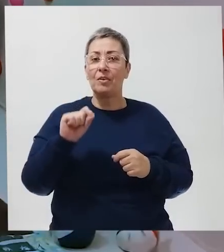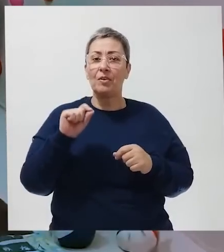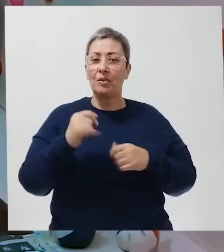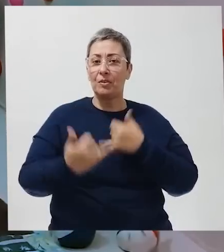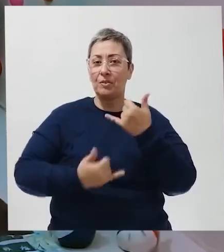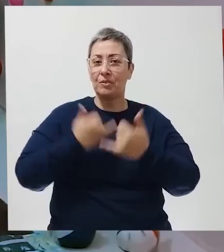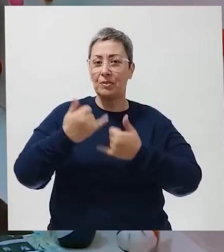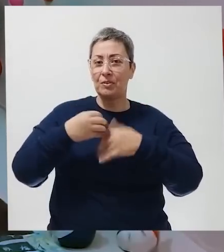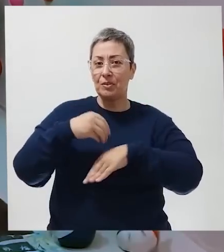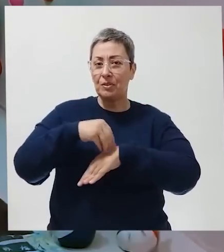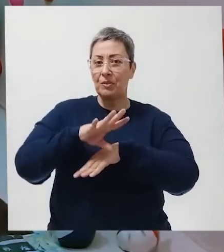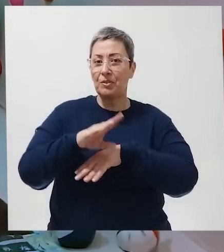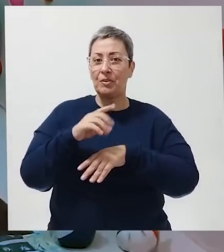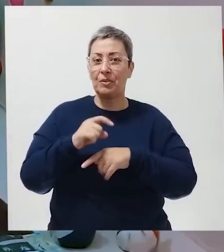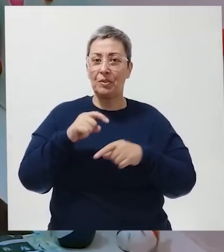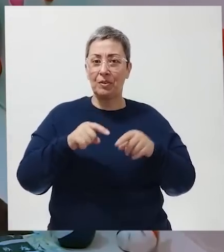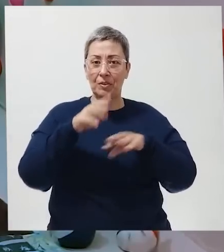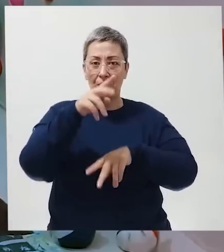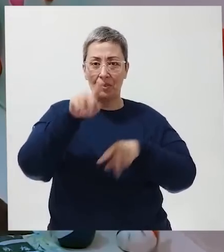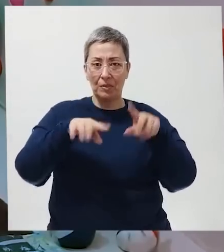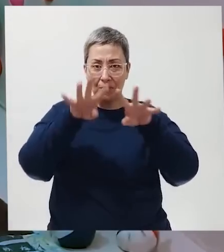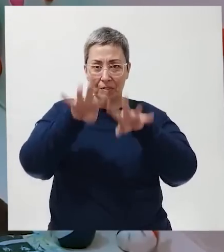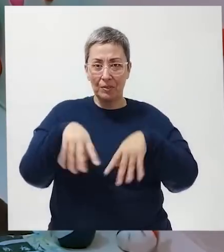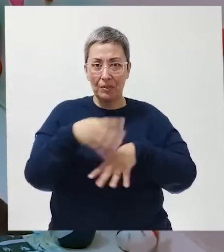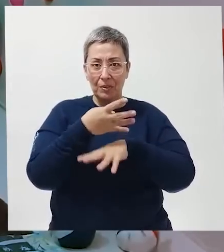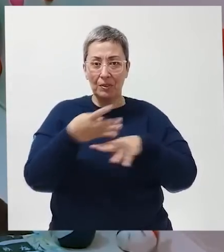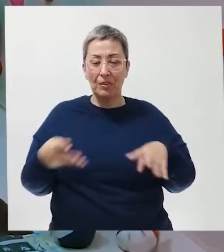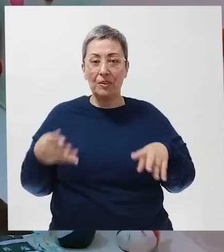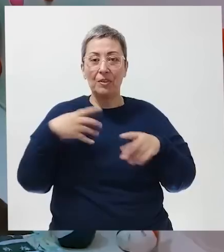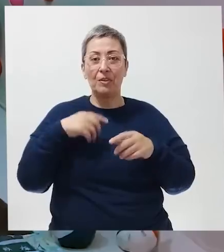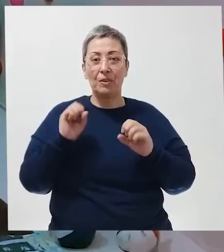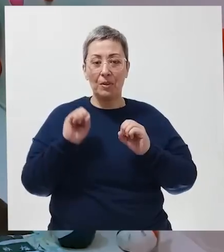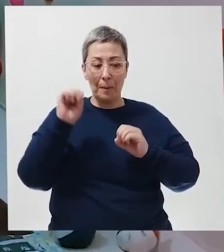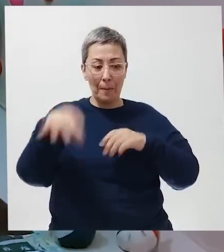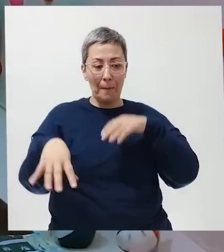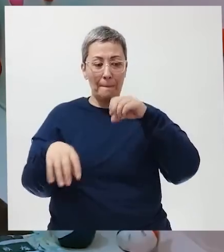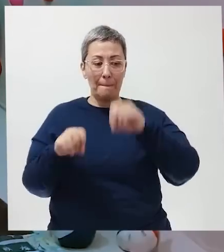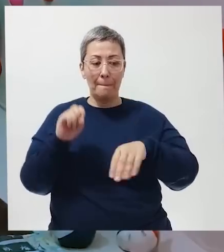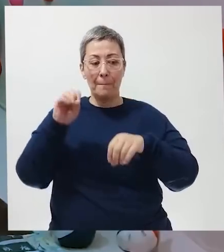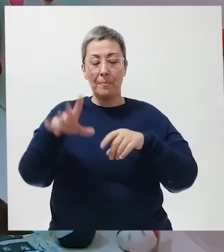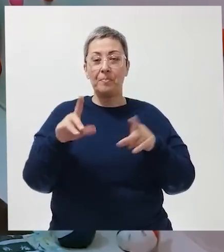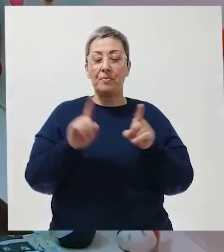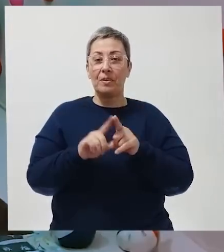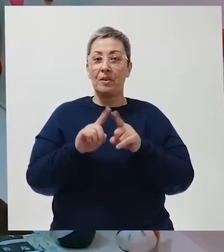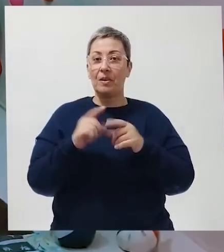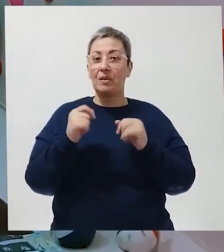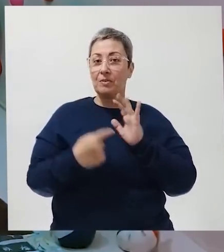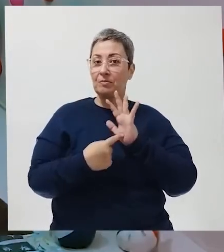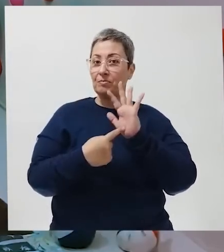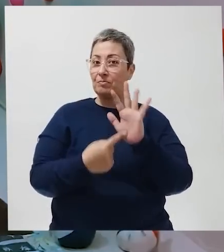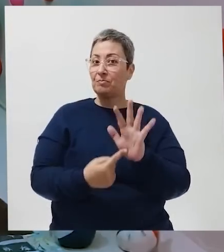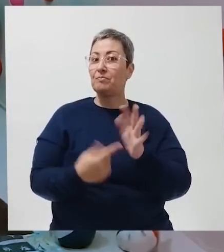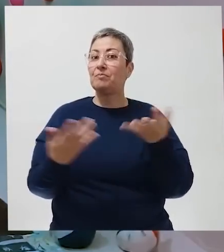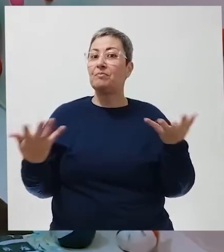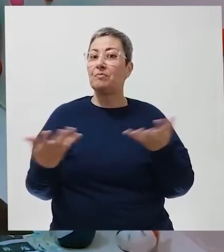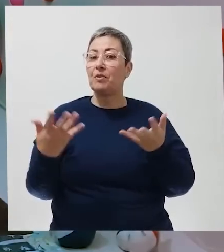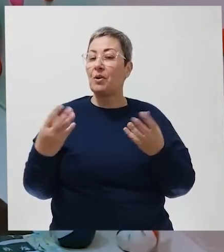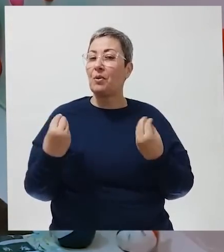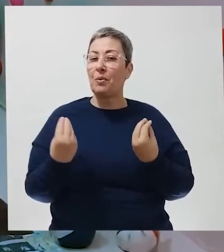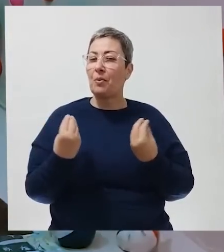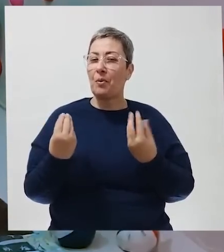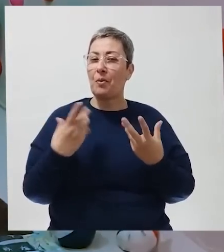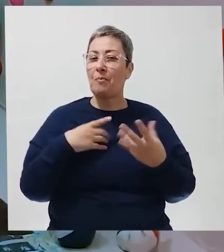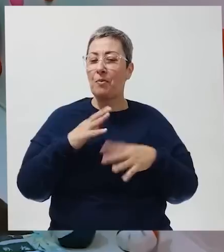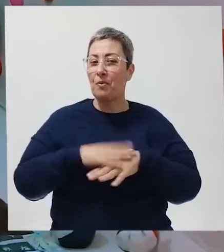de um jogo, o jogo da velha com arremesso, onde eu irei aqui estar mostrando para vocês a